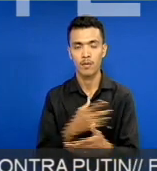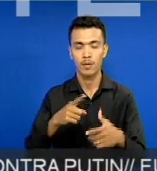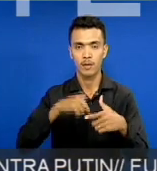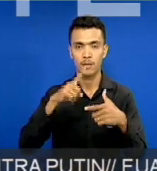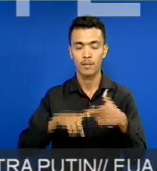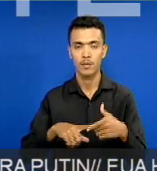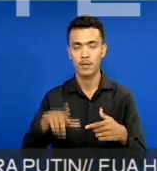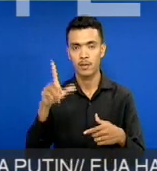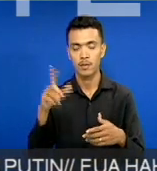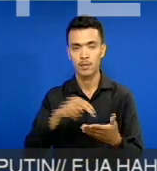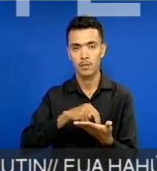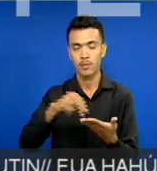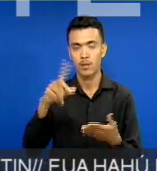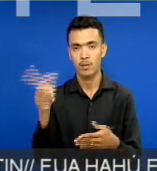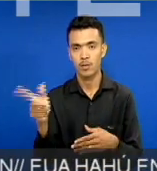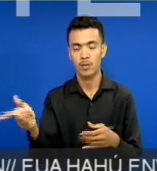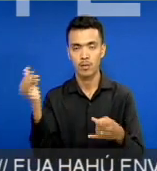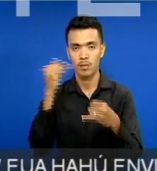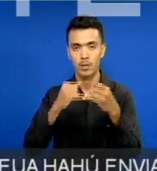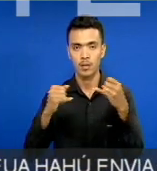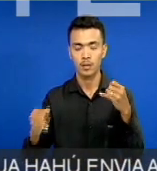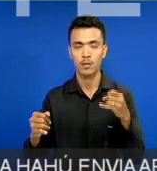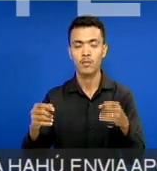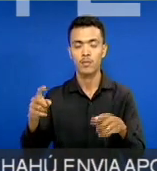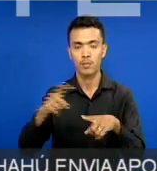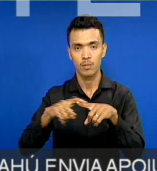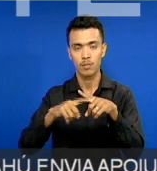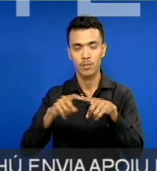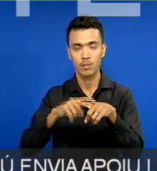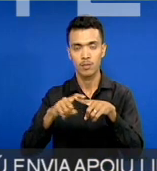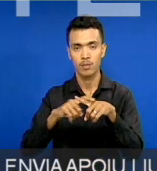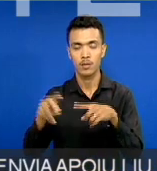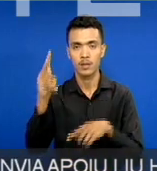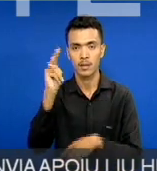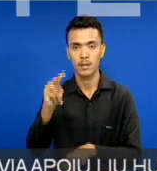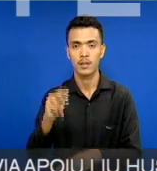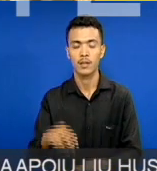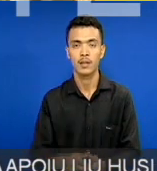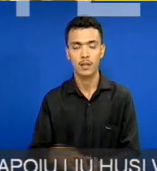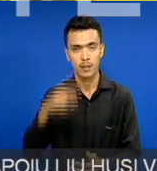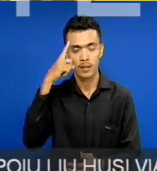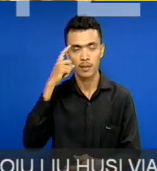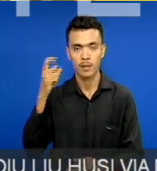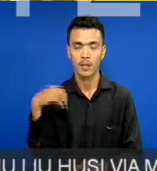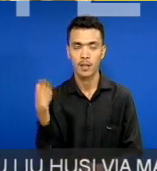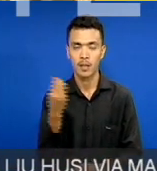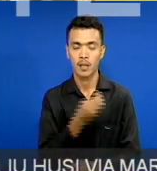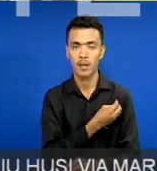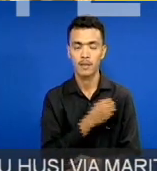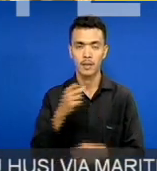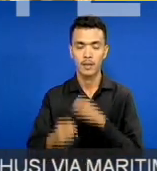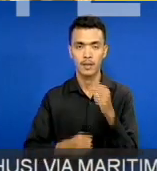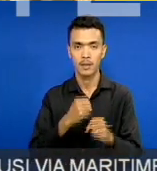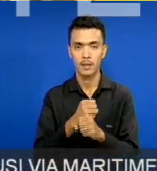20 dígitos ikus, né token, pulsa nia. Também né, mas a minha usi tiran kotu,